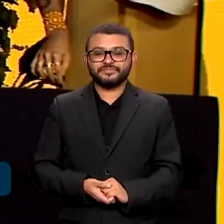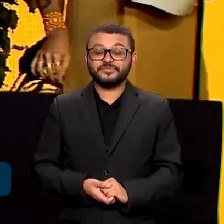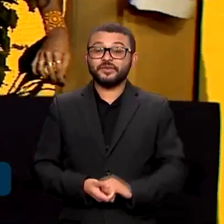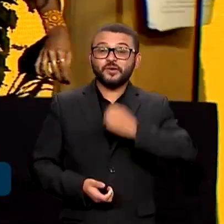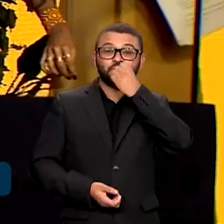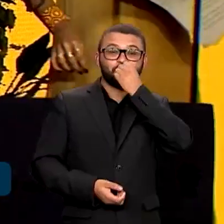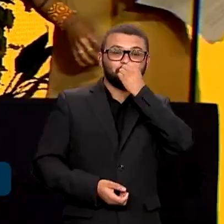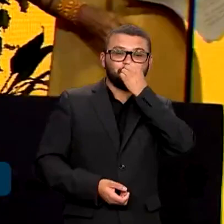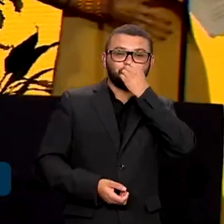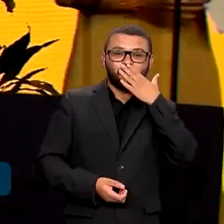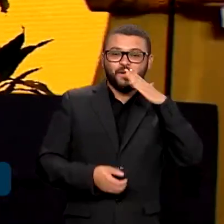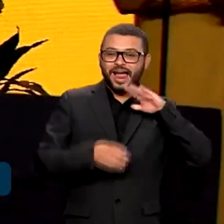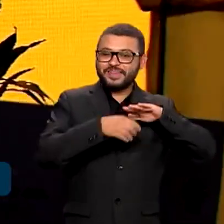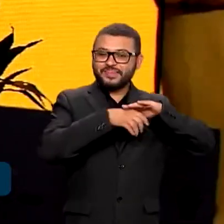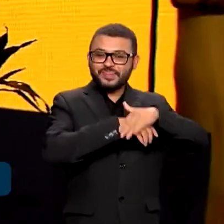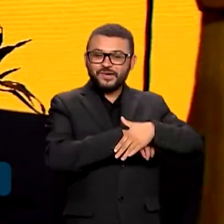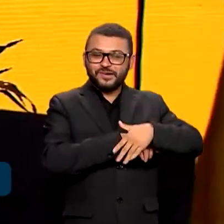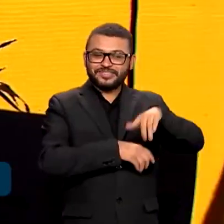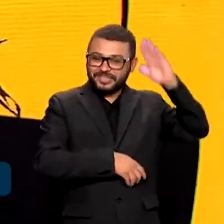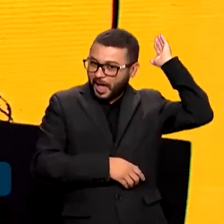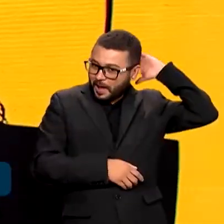Boa noite, Pará!